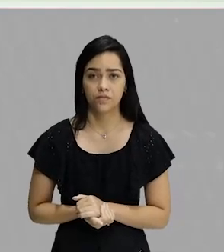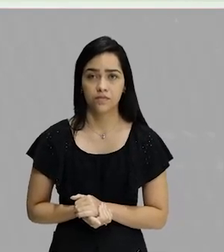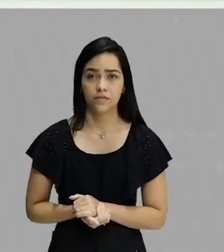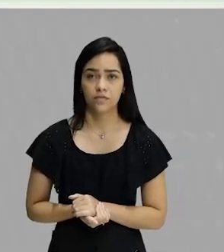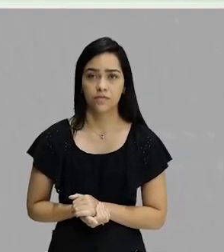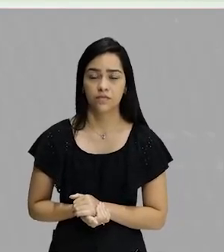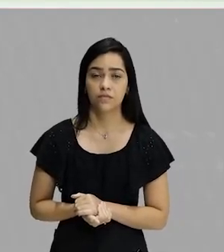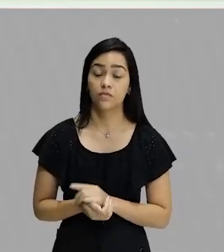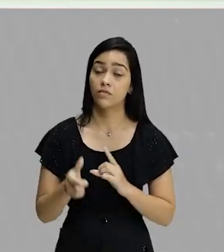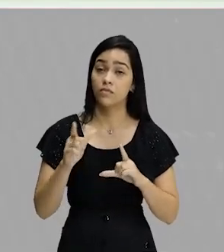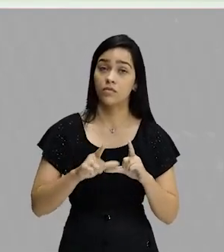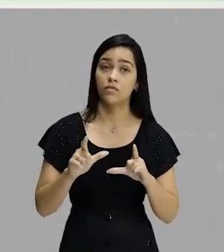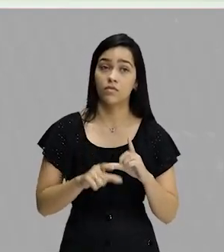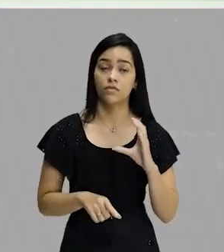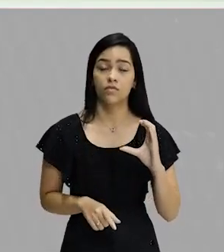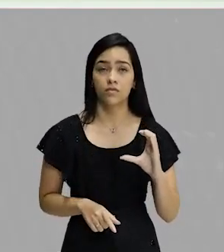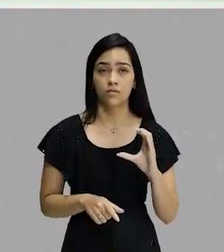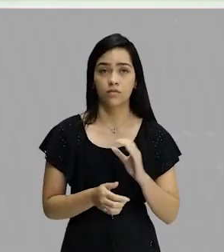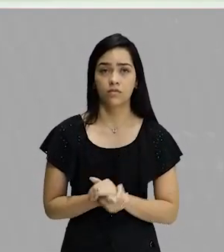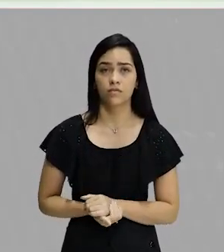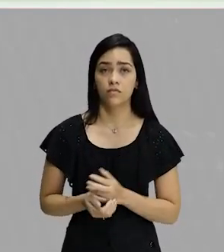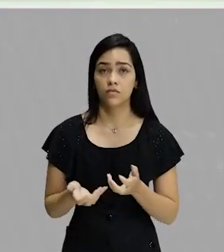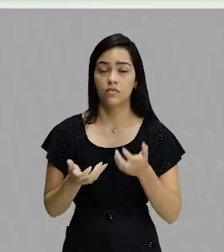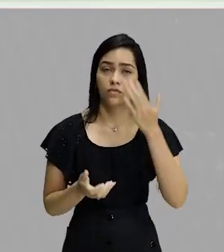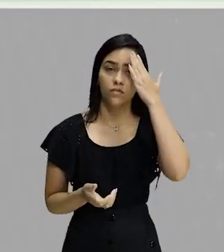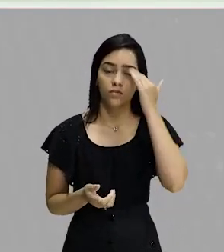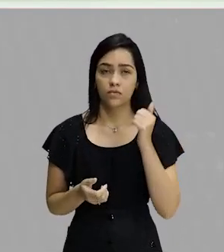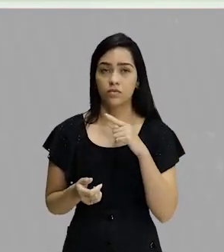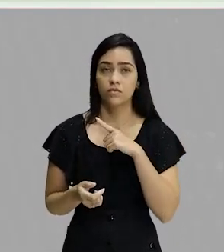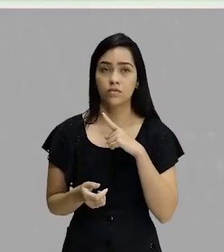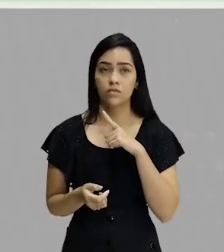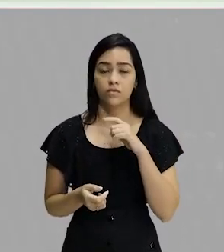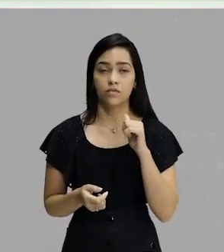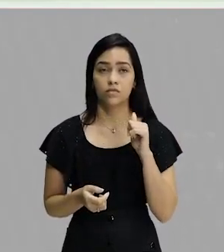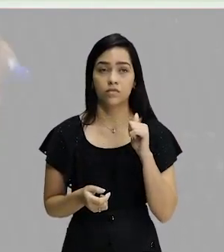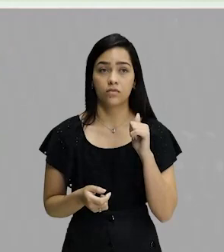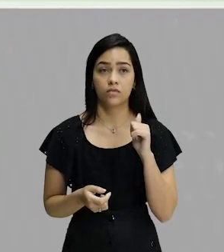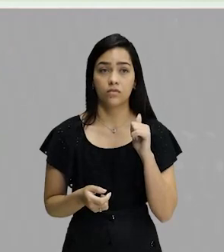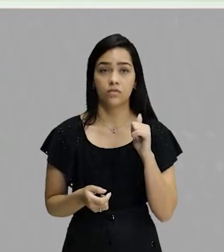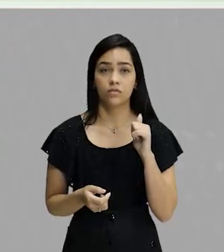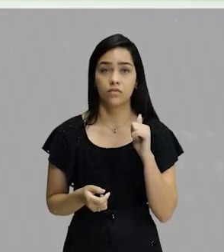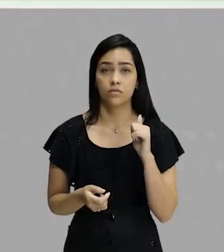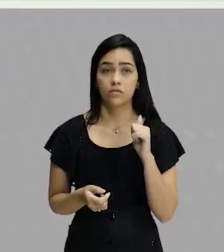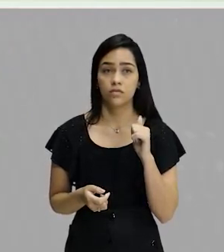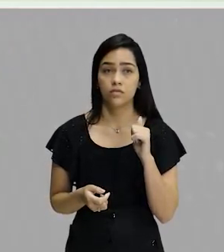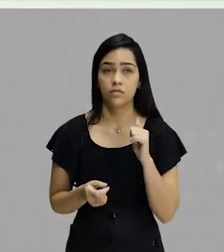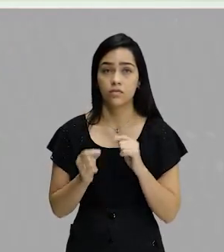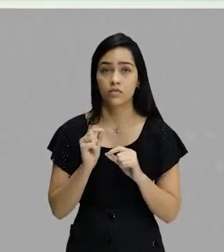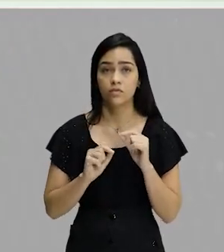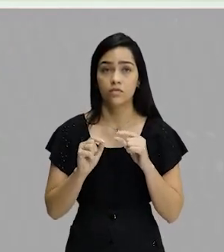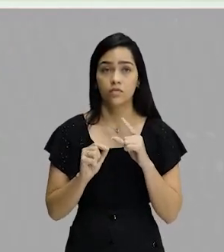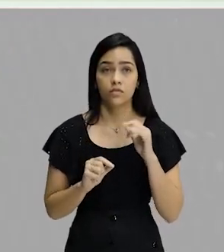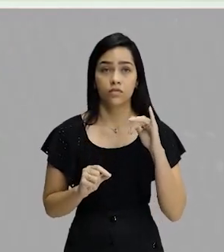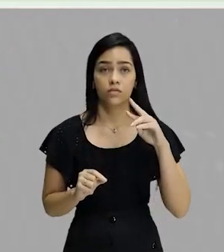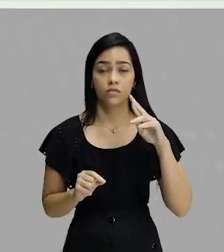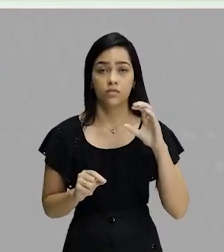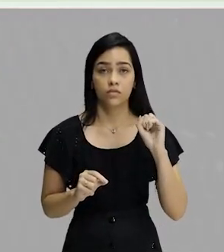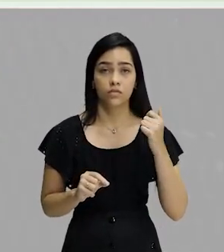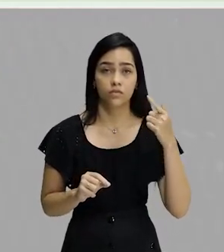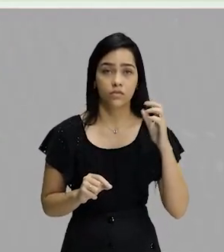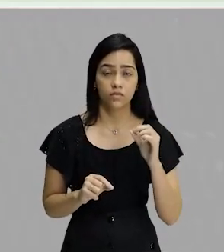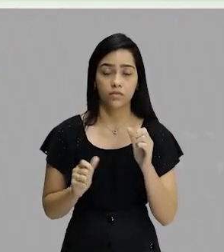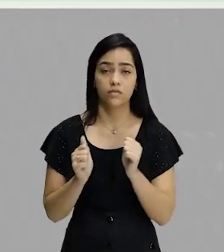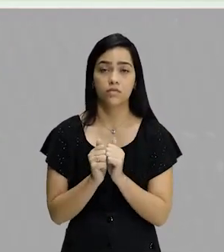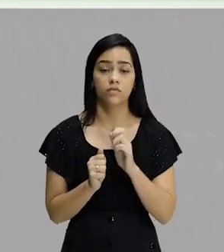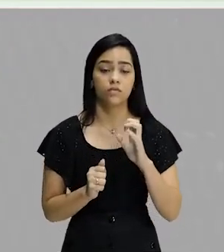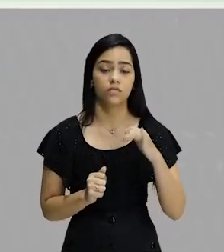Certo? Letra C. Aqui, pessoal, ele quer saber o ponto de abscissa 0. Aliás, o ponto de interseção com o eixo